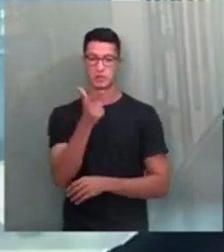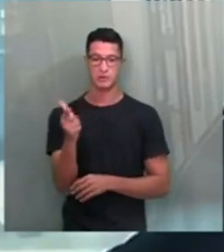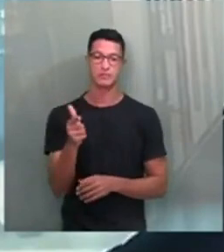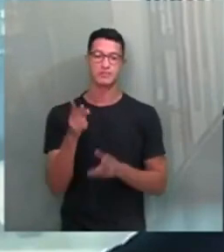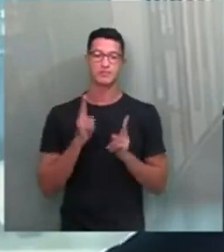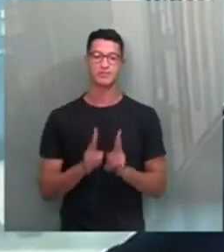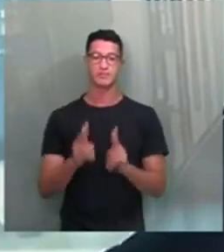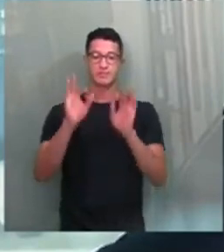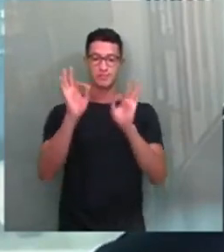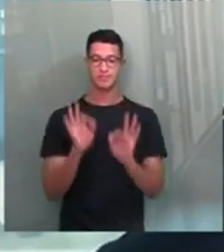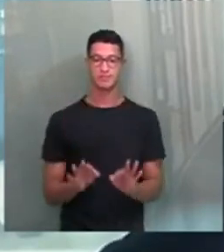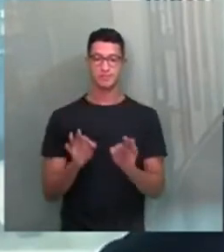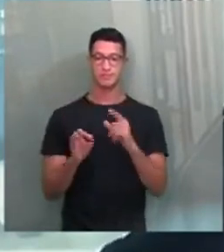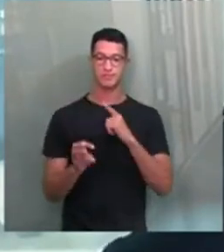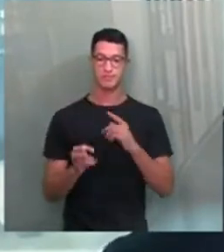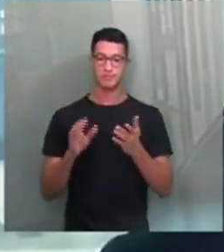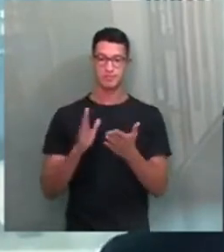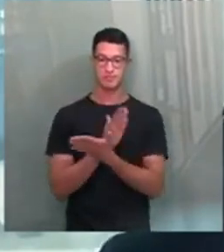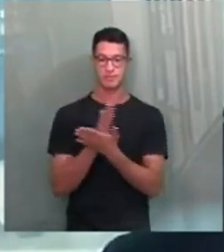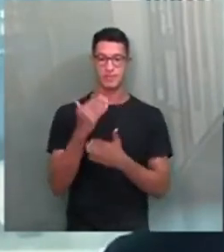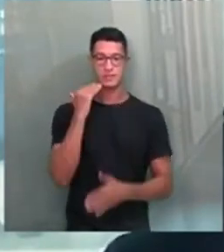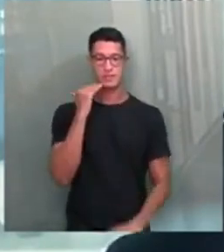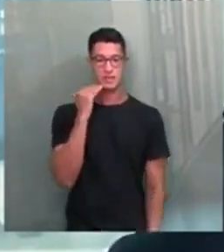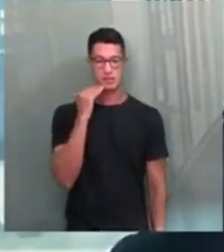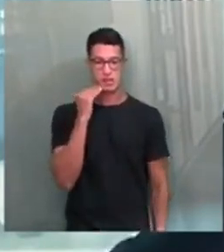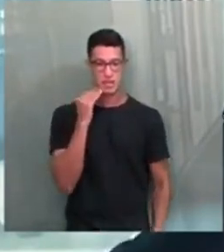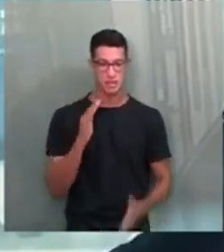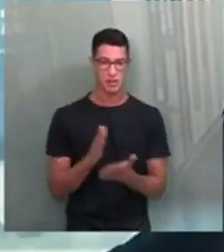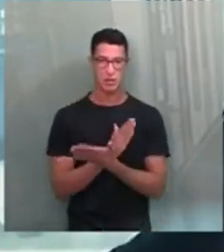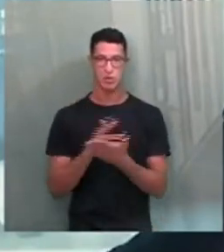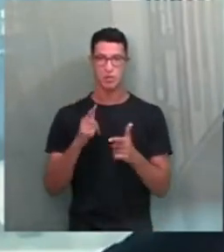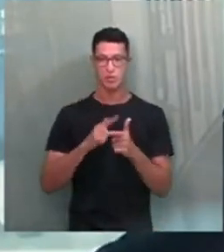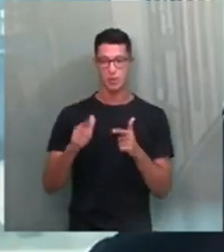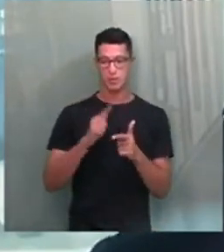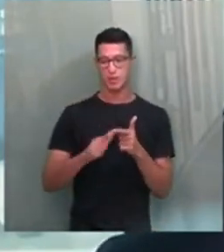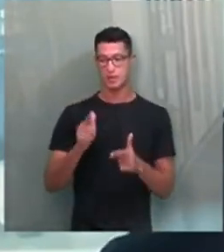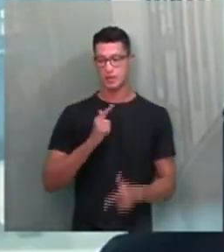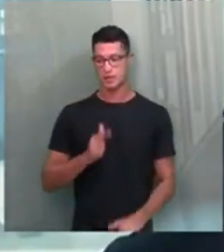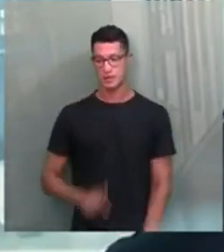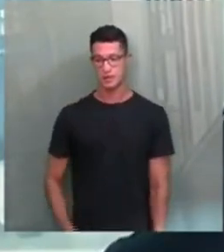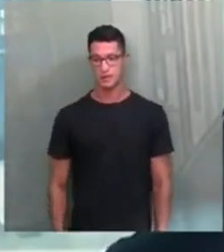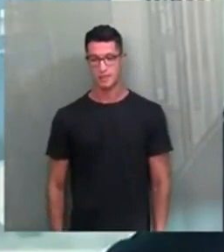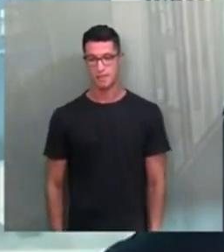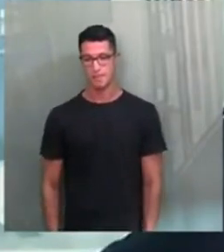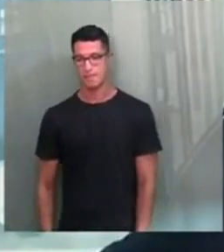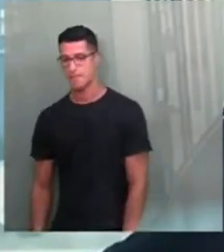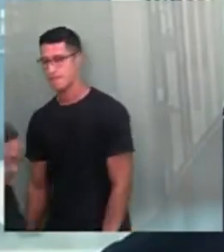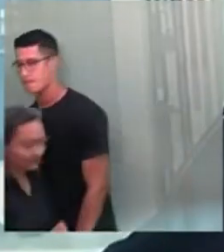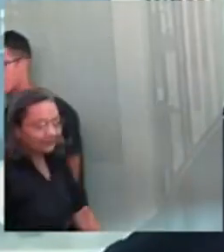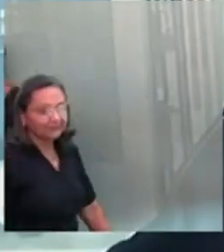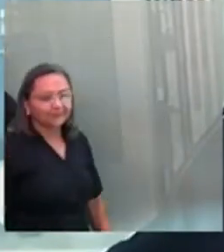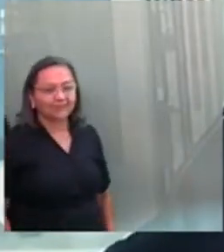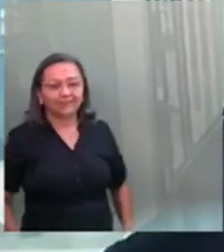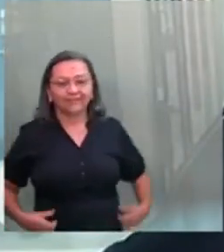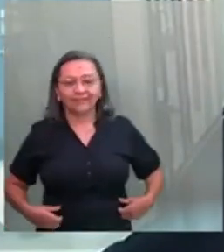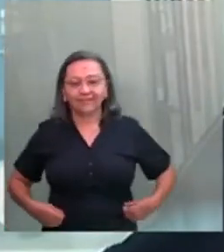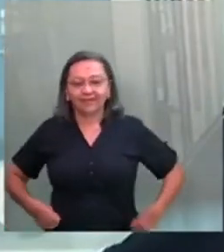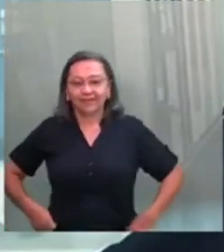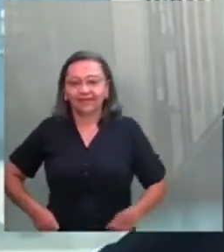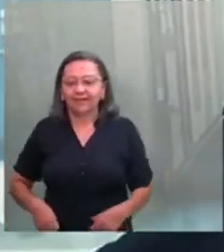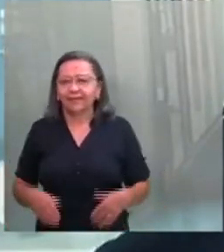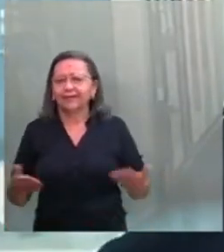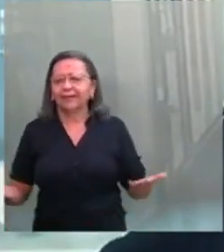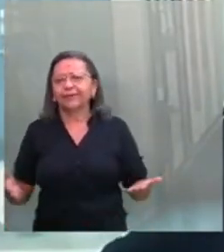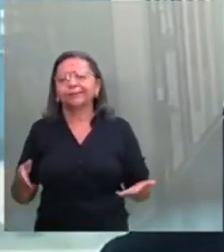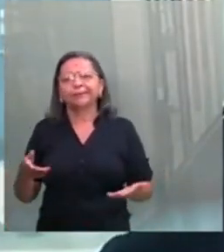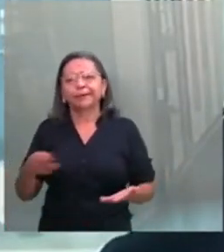se ia atrás de algum defeito, algum problema, alguma falha, algum interesse oculto, e eu via isso. E isso como